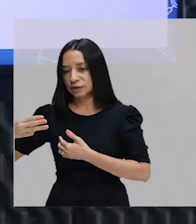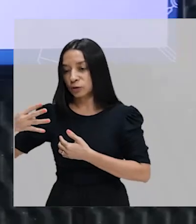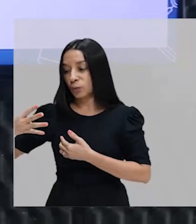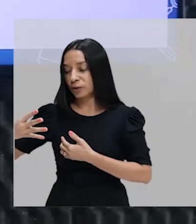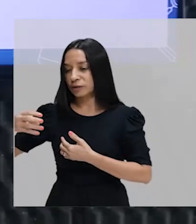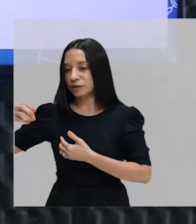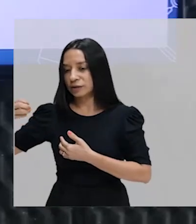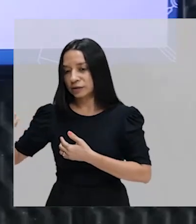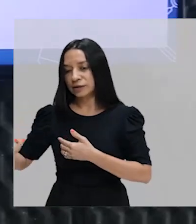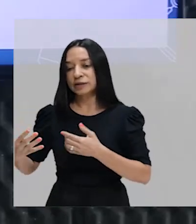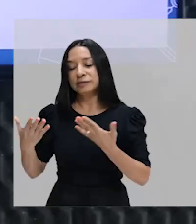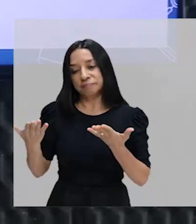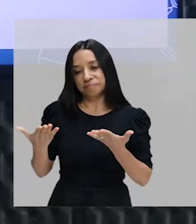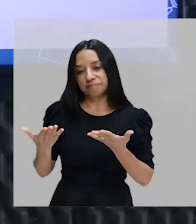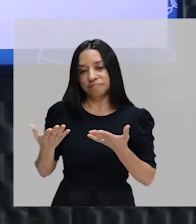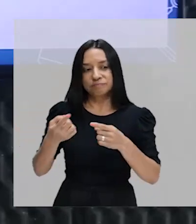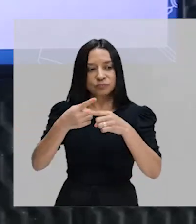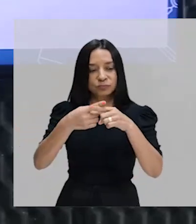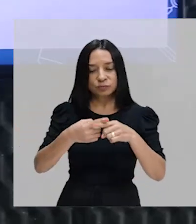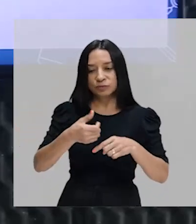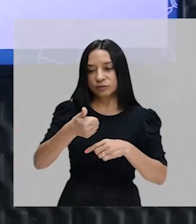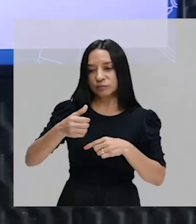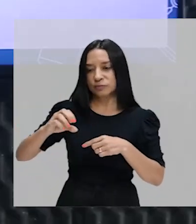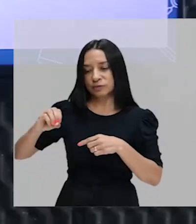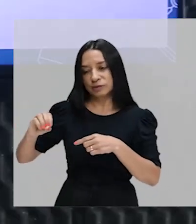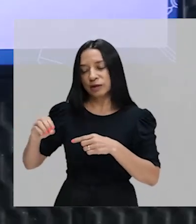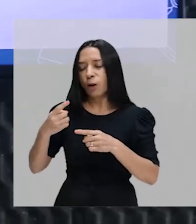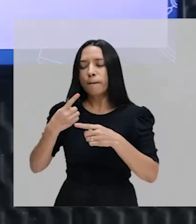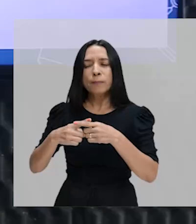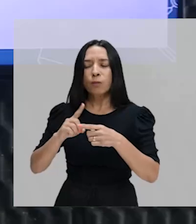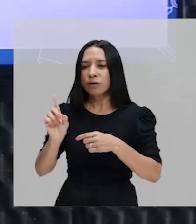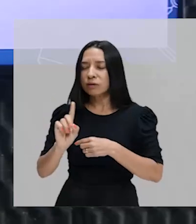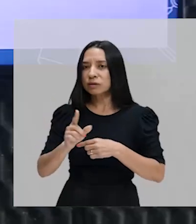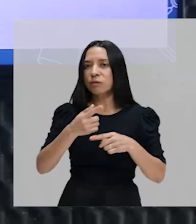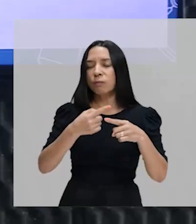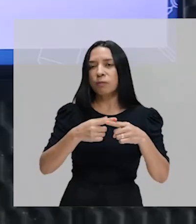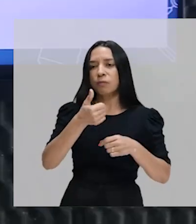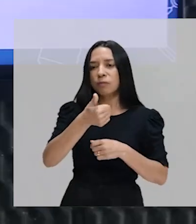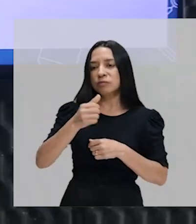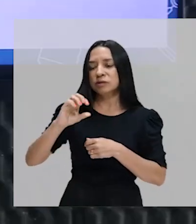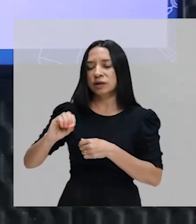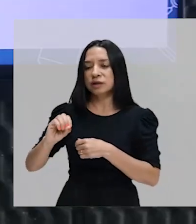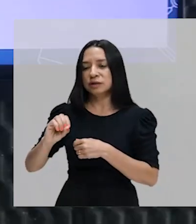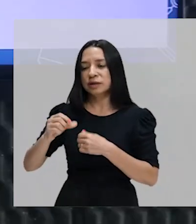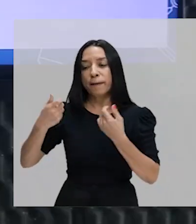eu multipliquei por 100. Renata, por que não foi por 10? Gente,